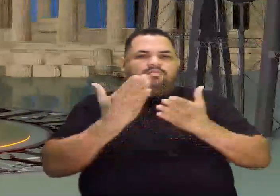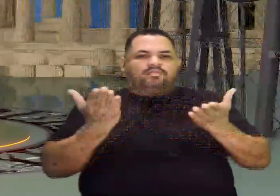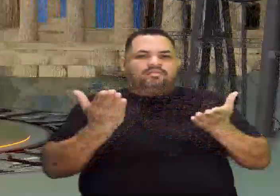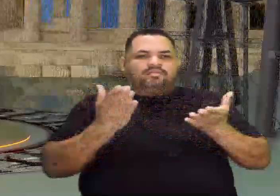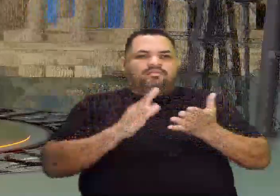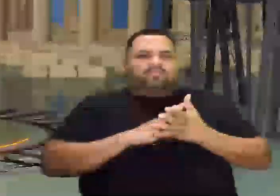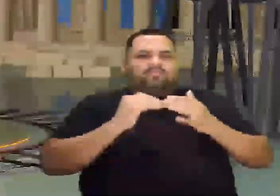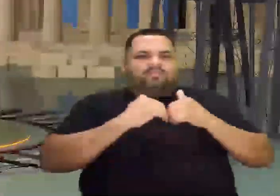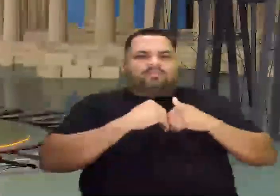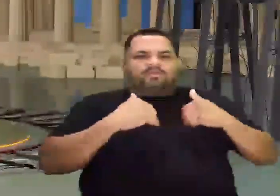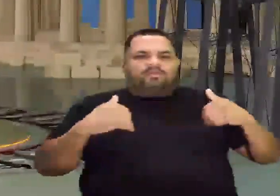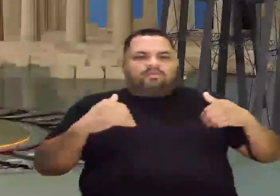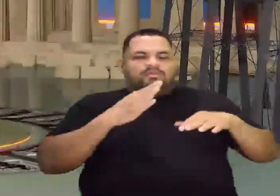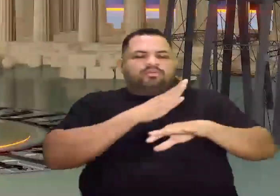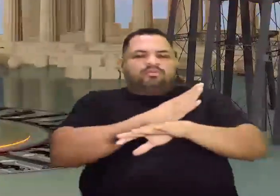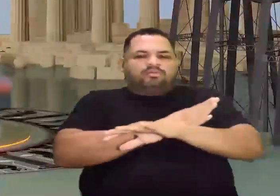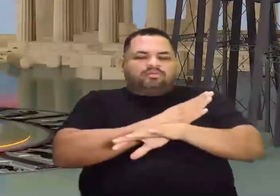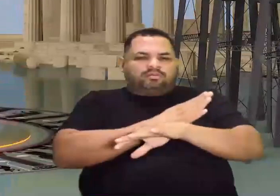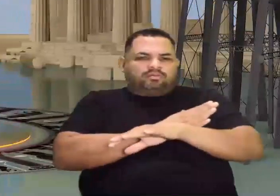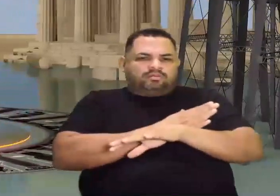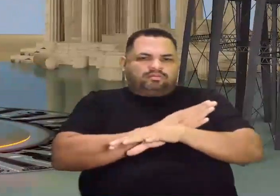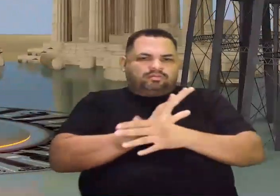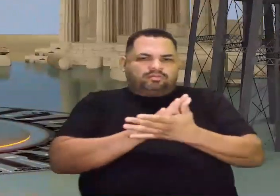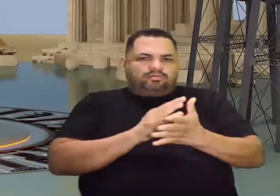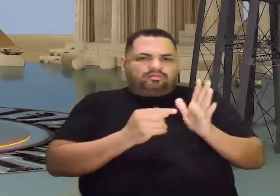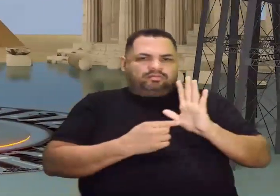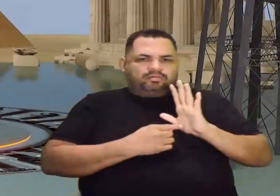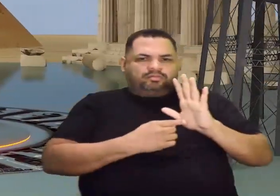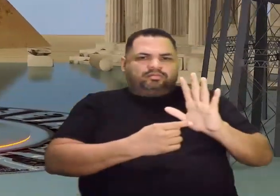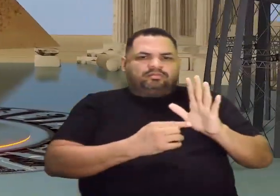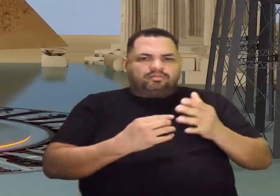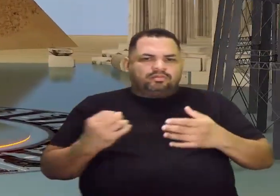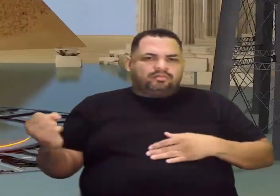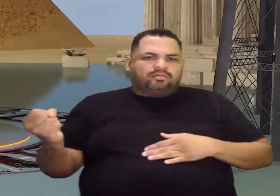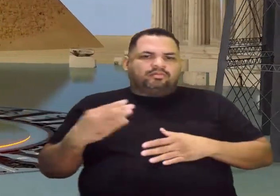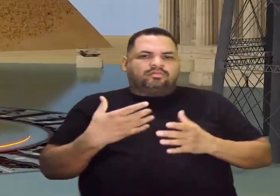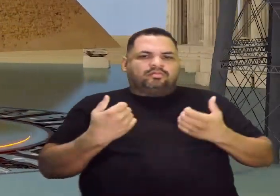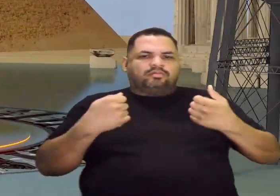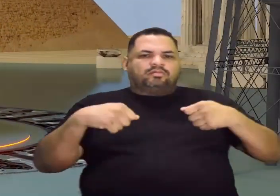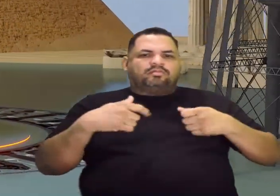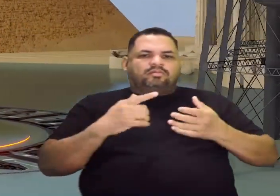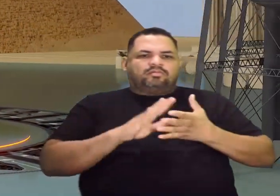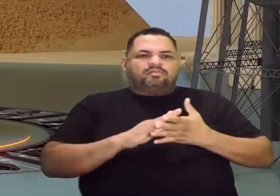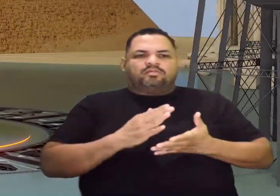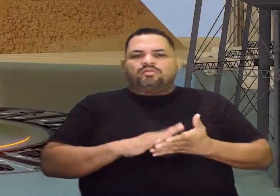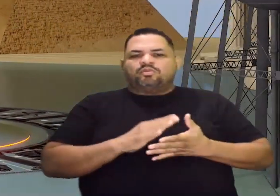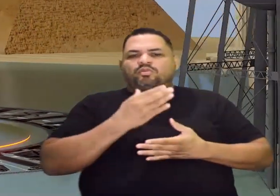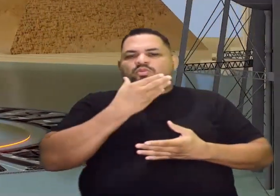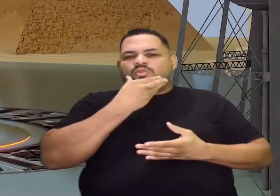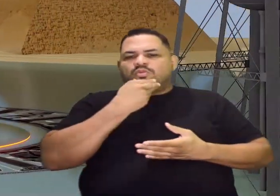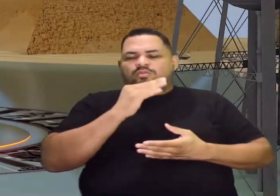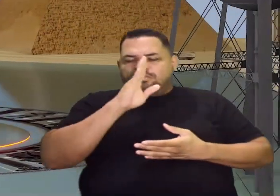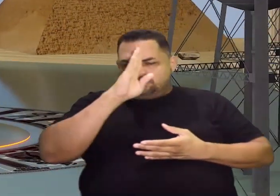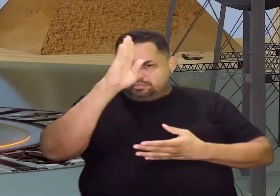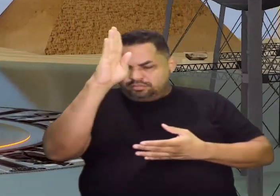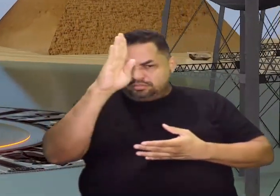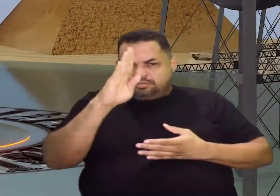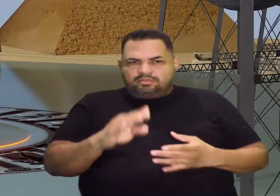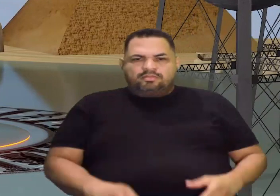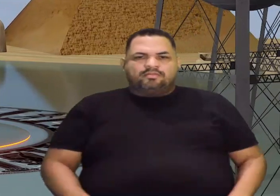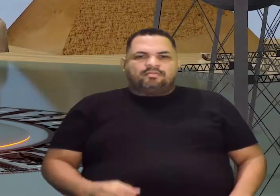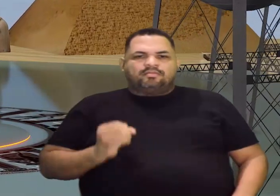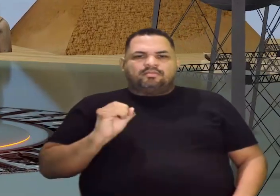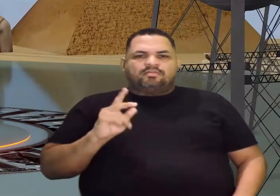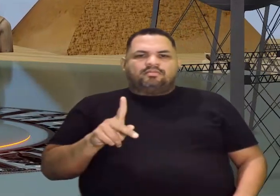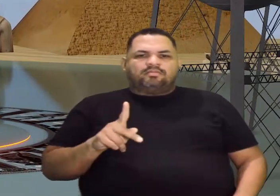do rompimento com a Idade Média e trouxe novas perspectivas, colocando o homem no centro, o antropocentrismo,